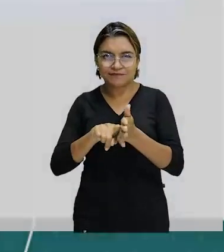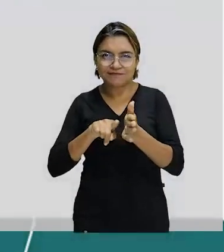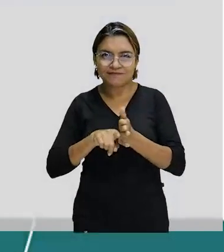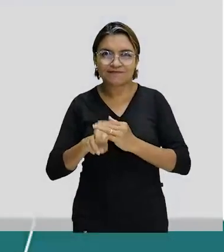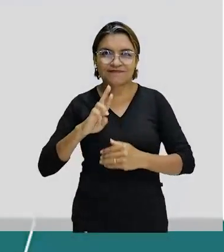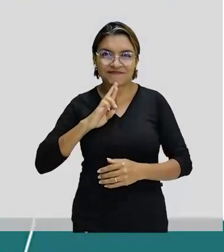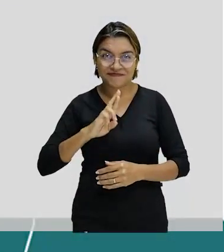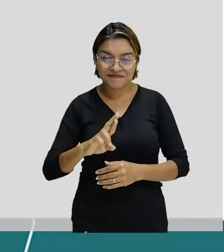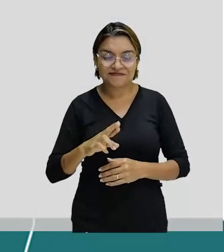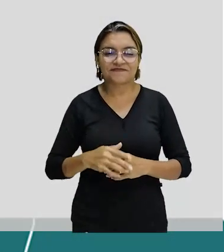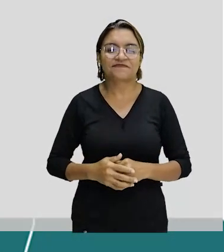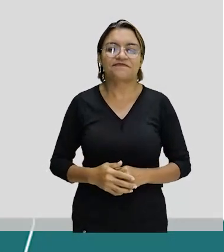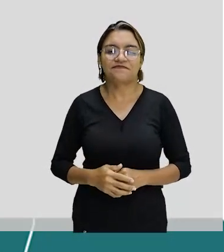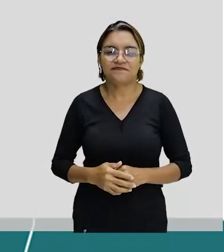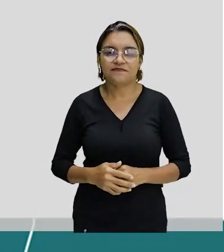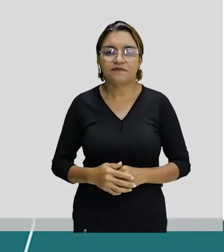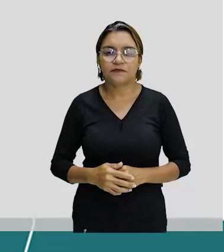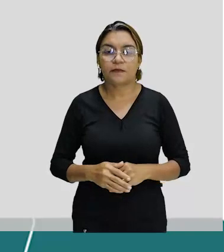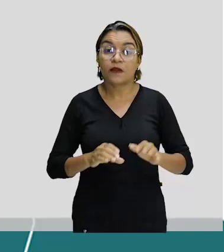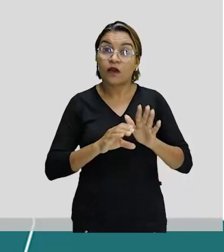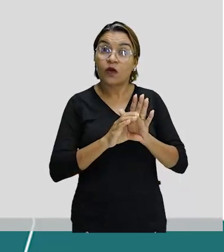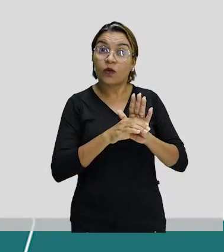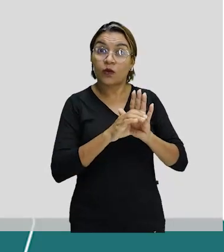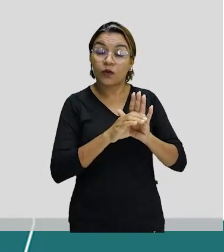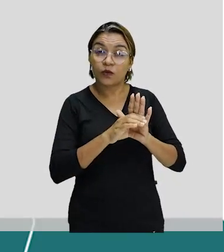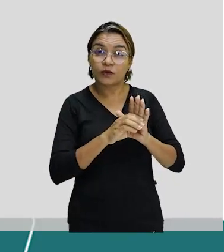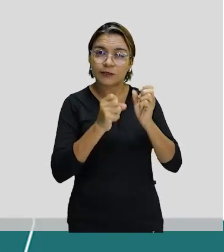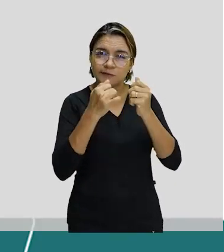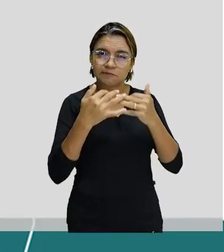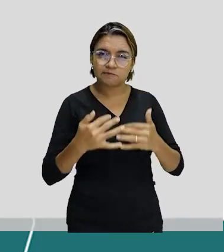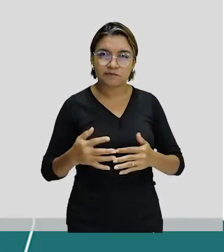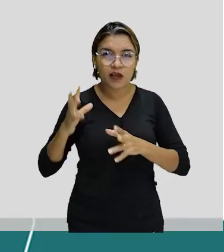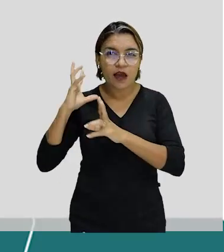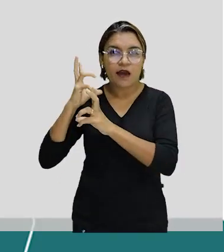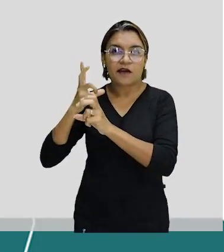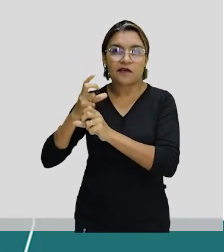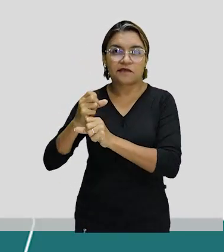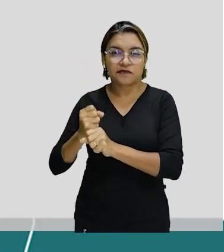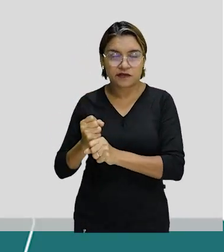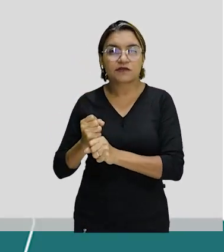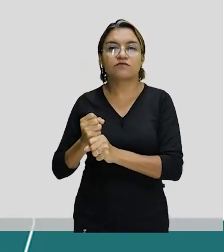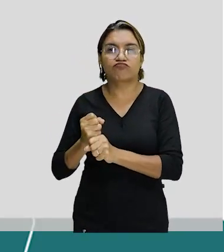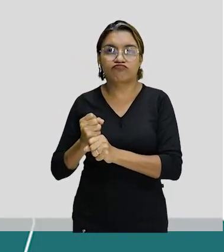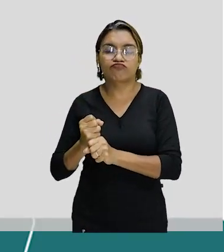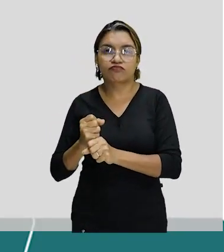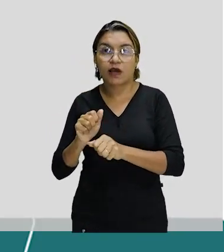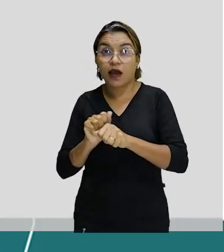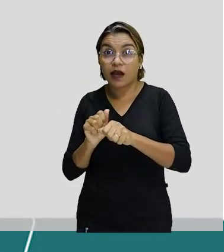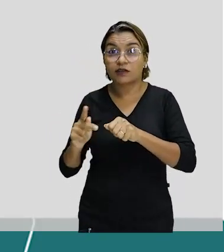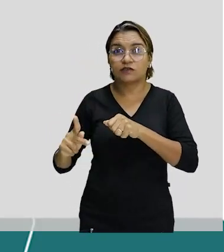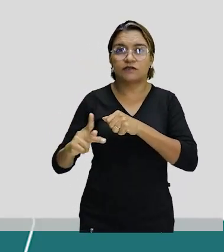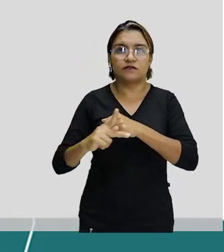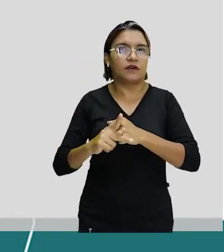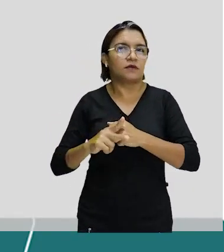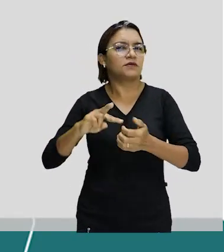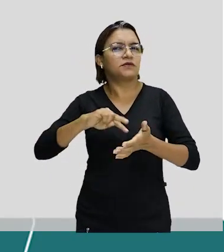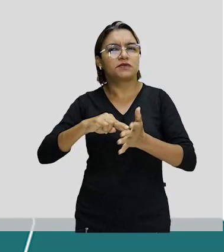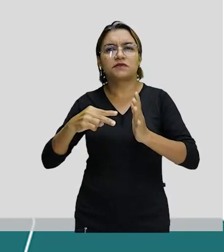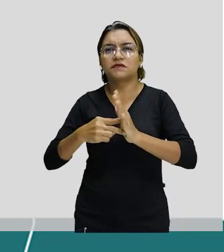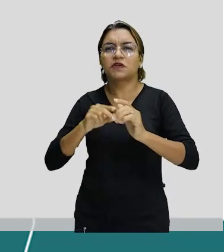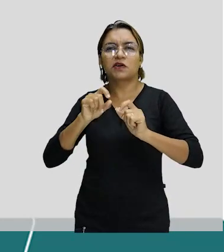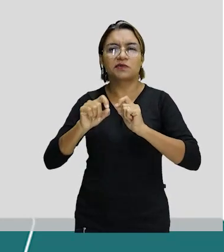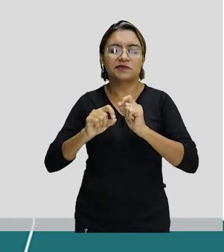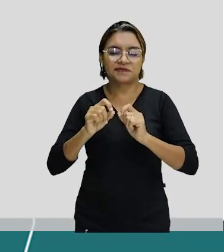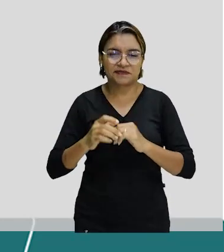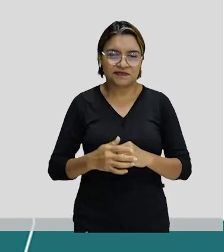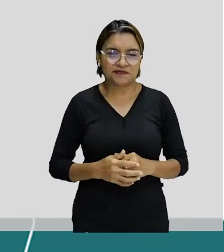lá. Definindo advérbio, fazendo uma revisão desse conceito do que é ou do que são os advérbios. Então